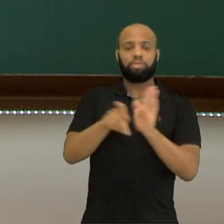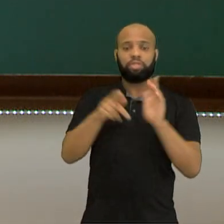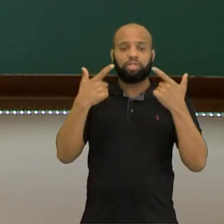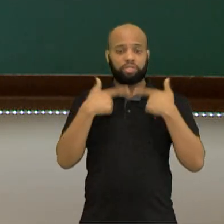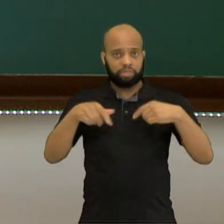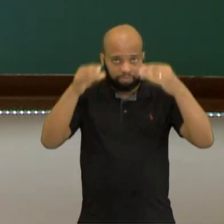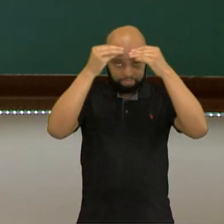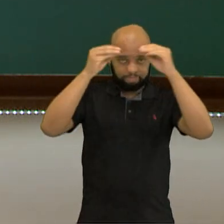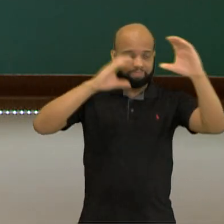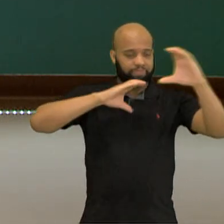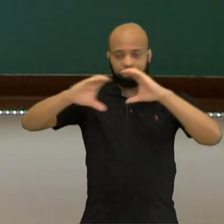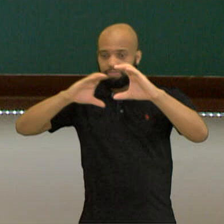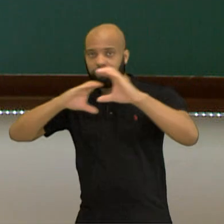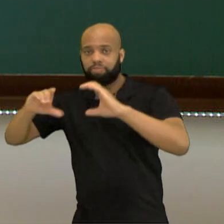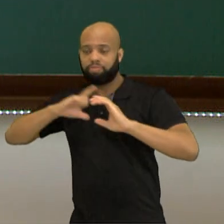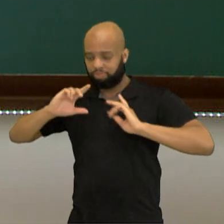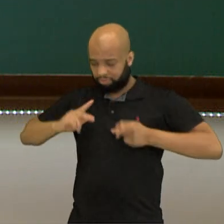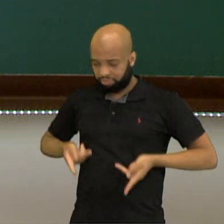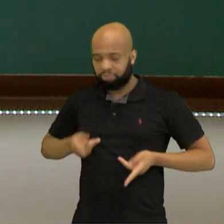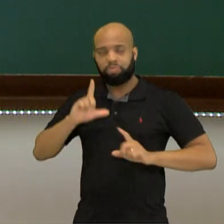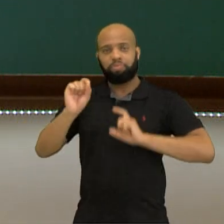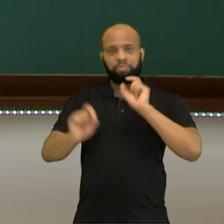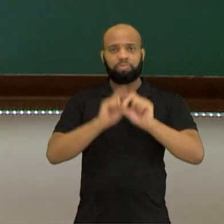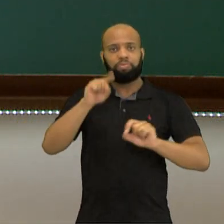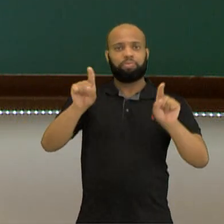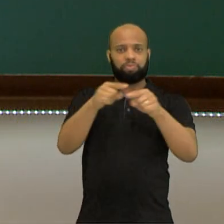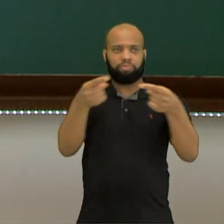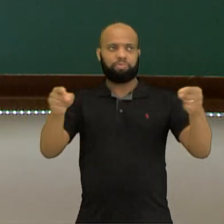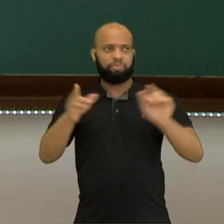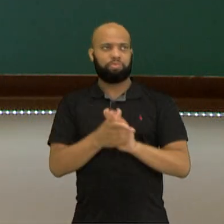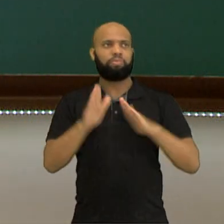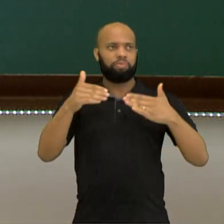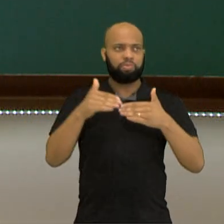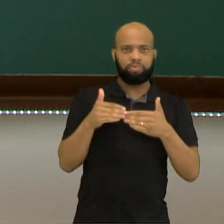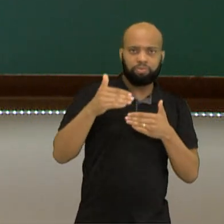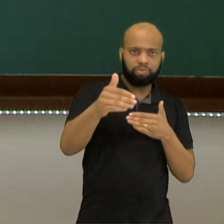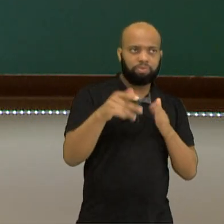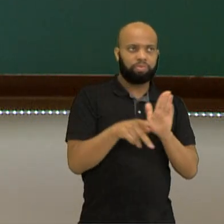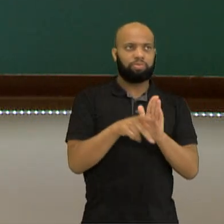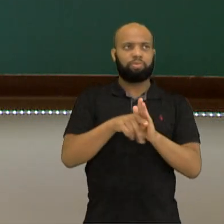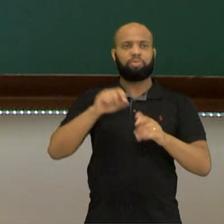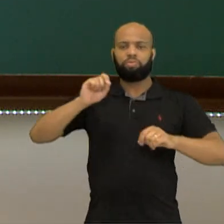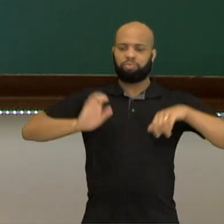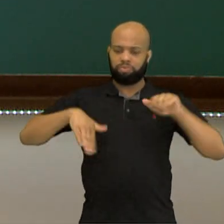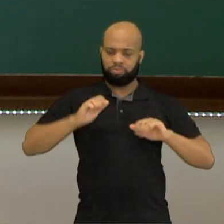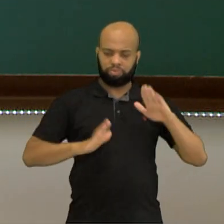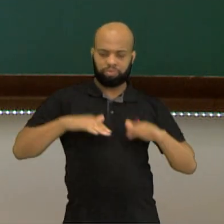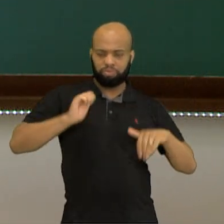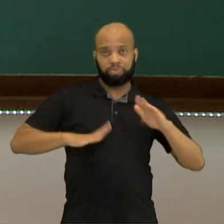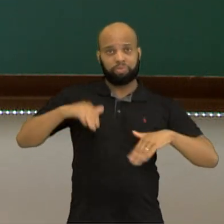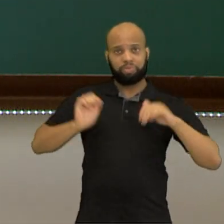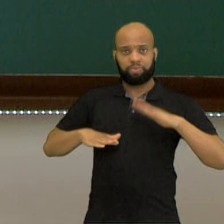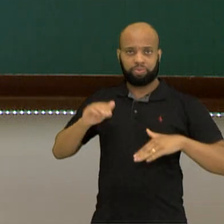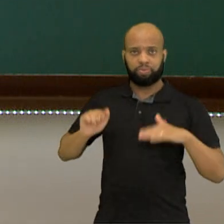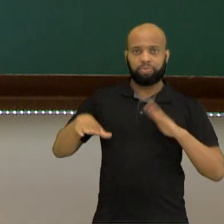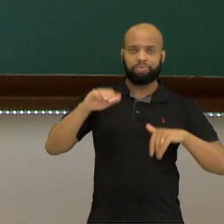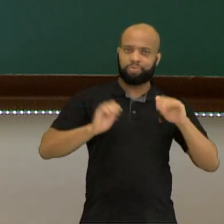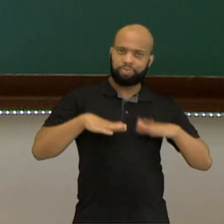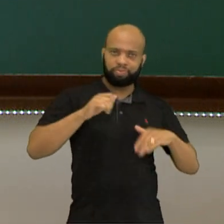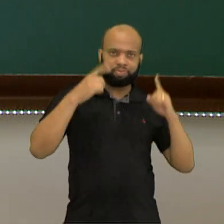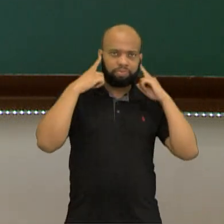de comunicação entre o homem primitivo foi a música a partir da percussão sonora.